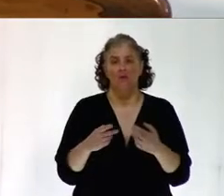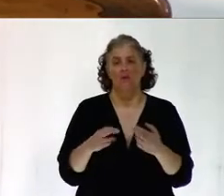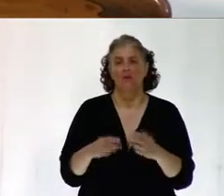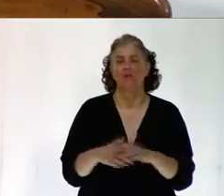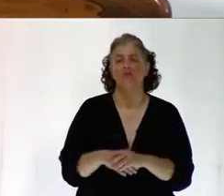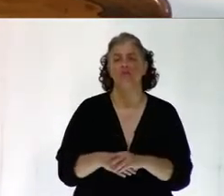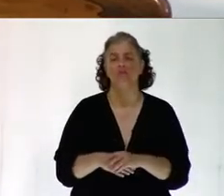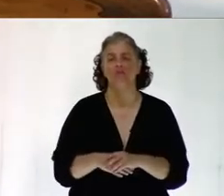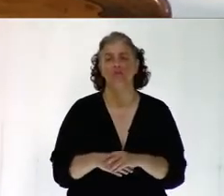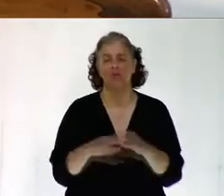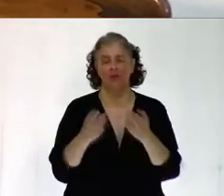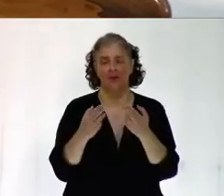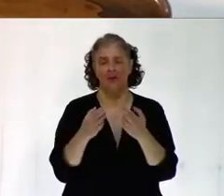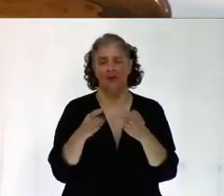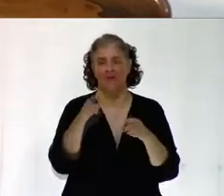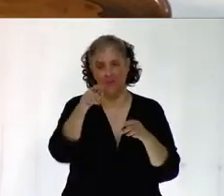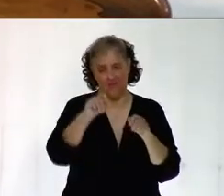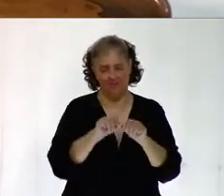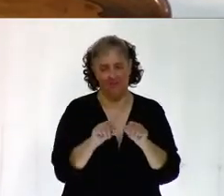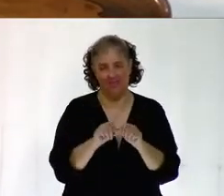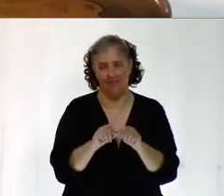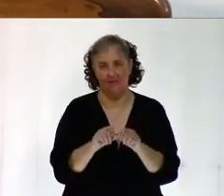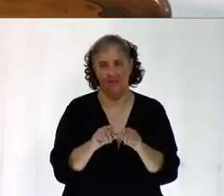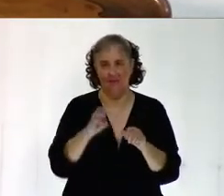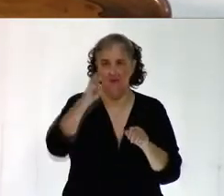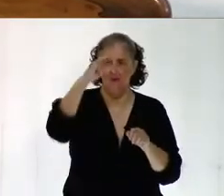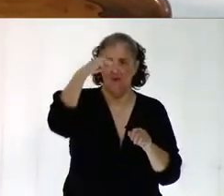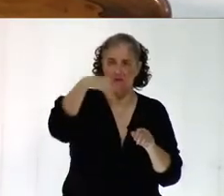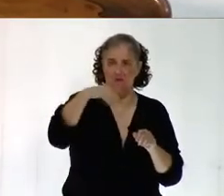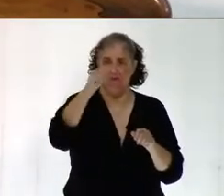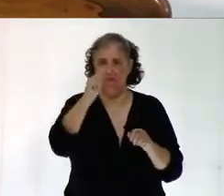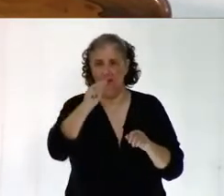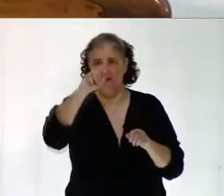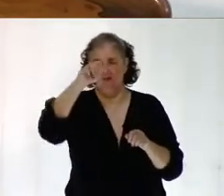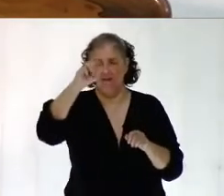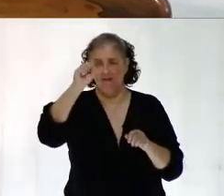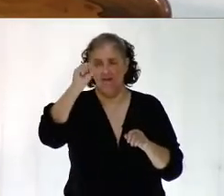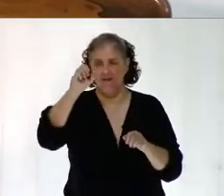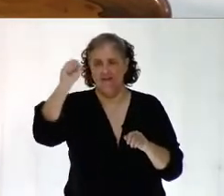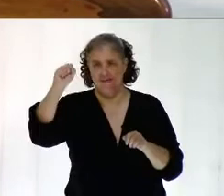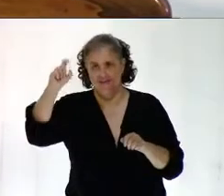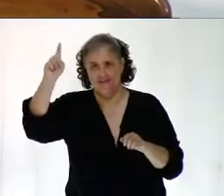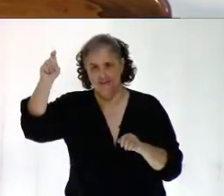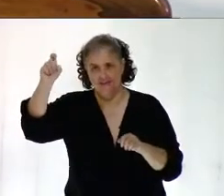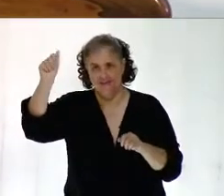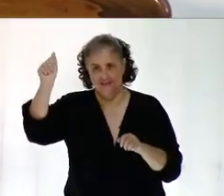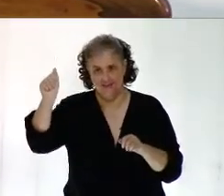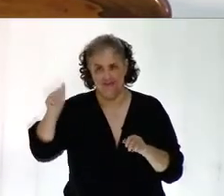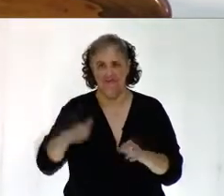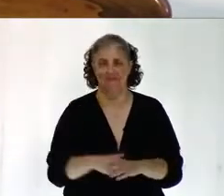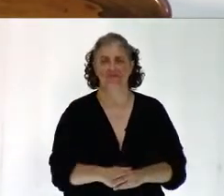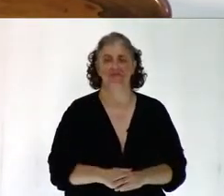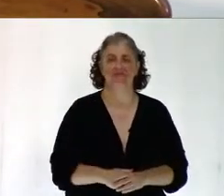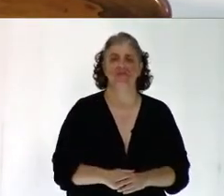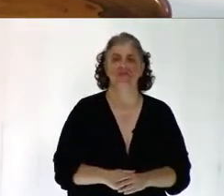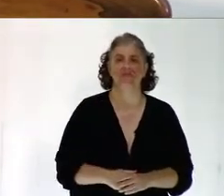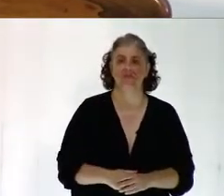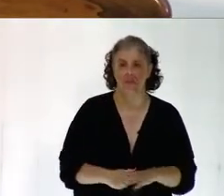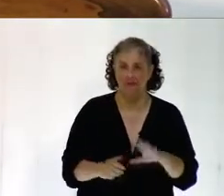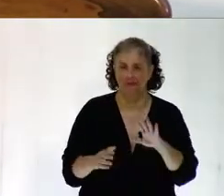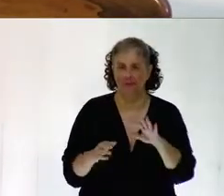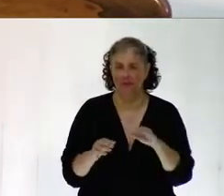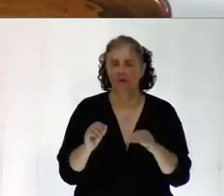em mas ar que será que é mas ar vale a pena a gente passear um pouquinho mais pela escritura para